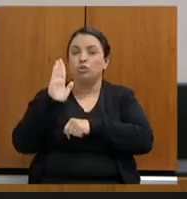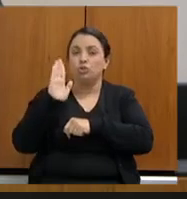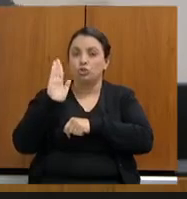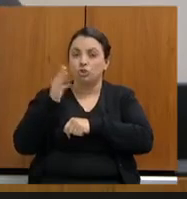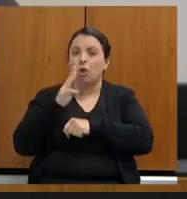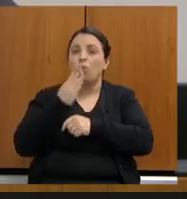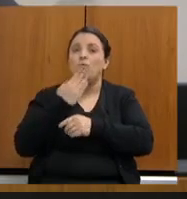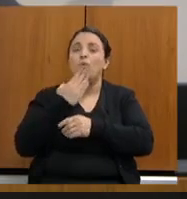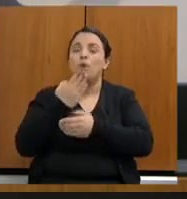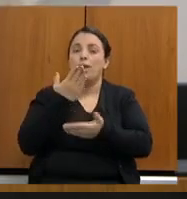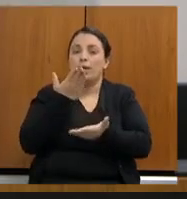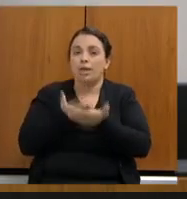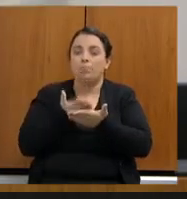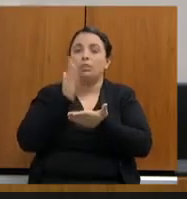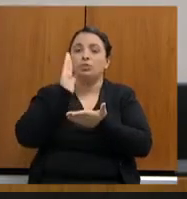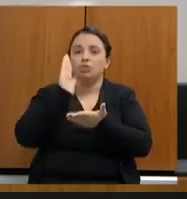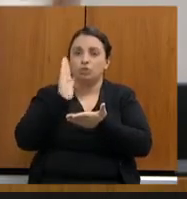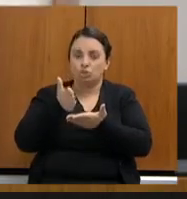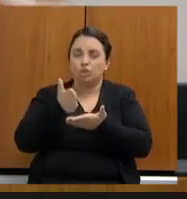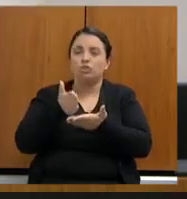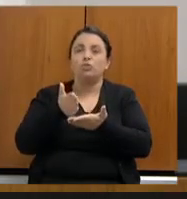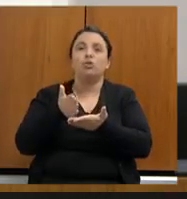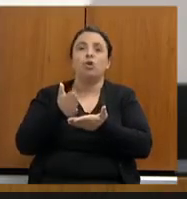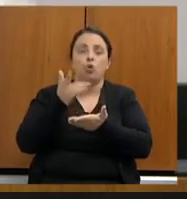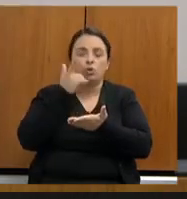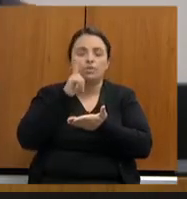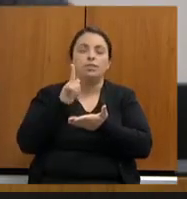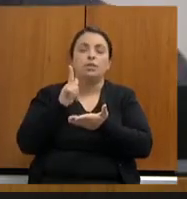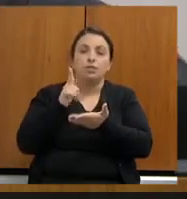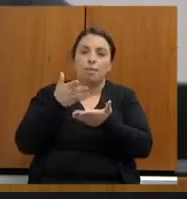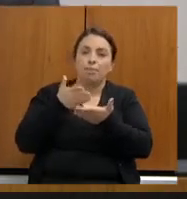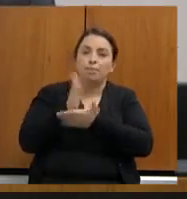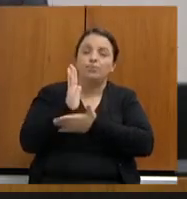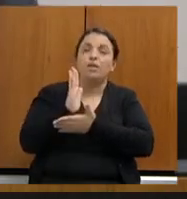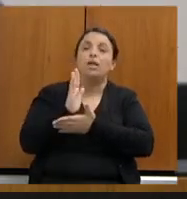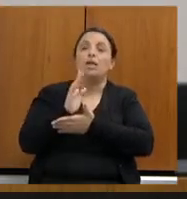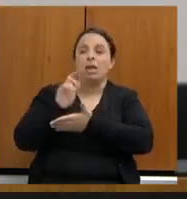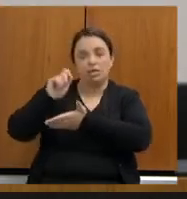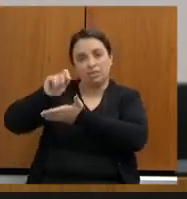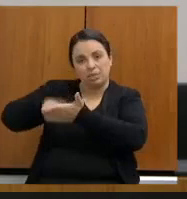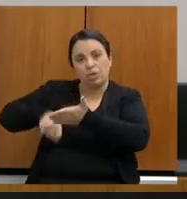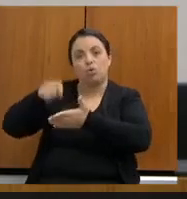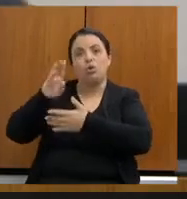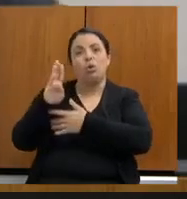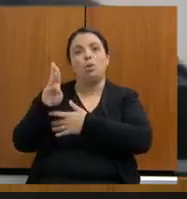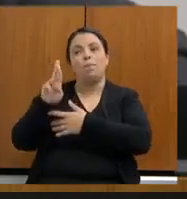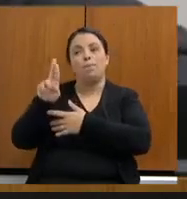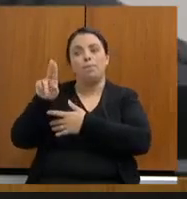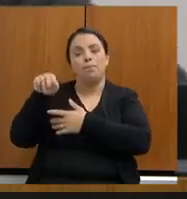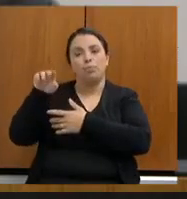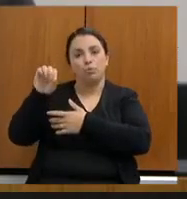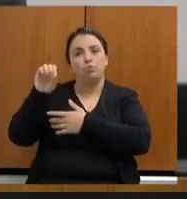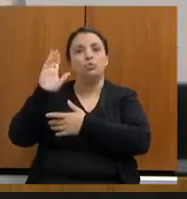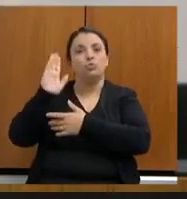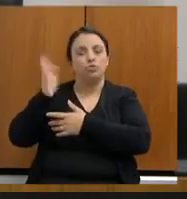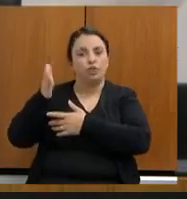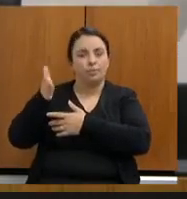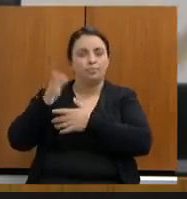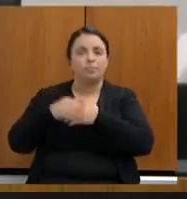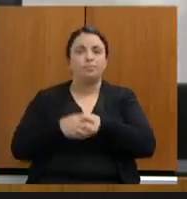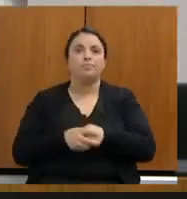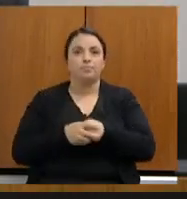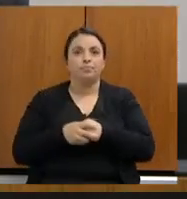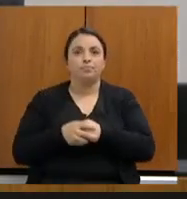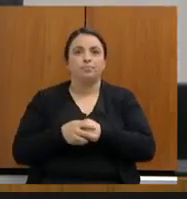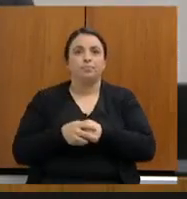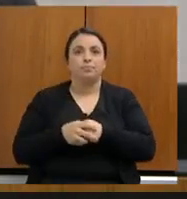com a colher a assinatura do deputado Bruno engler é de Flávia quem se